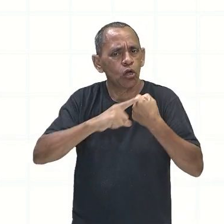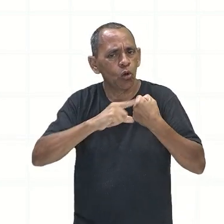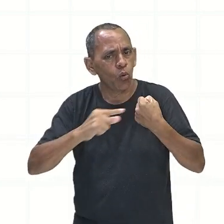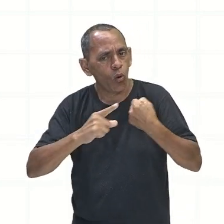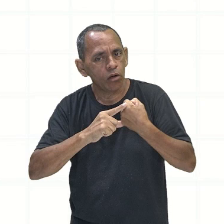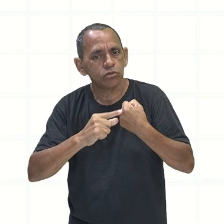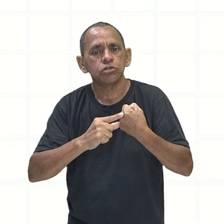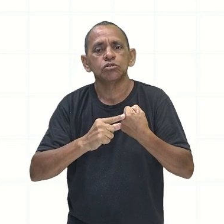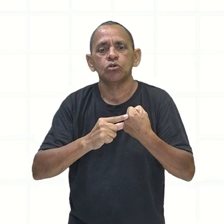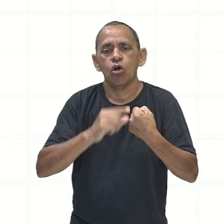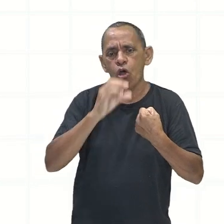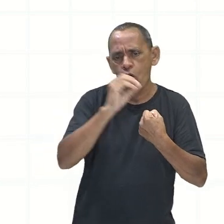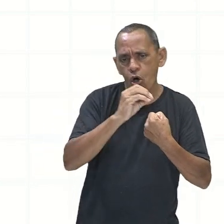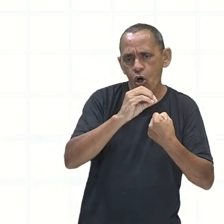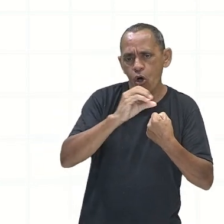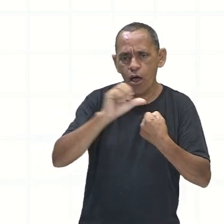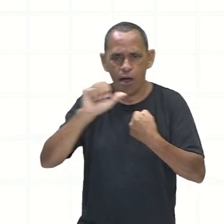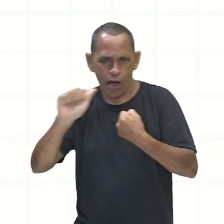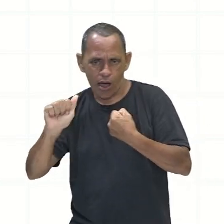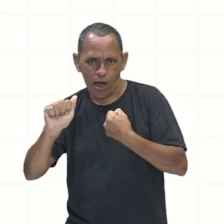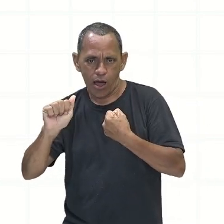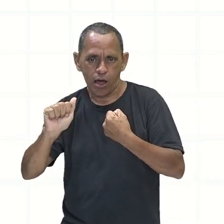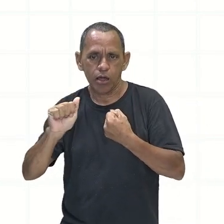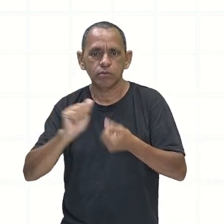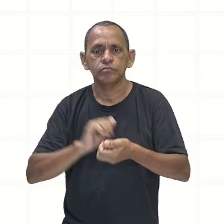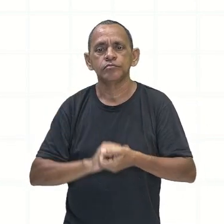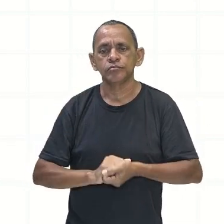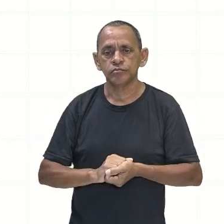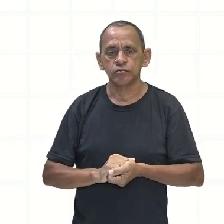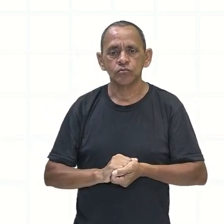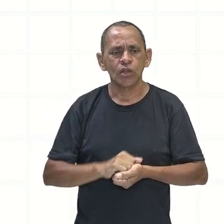eu posso dizer a motorista,